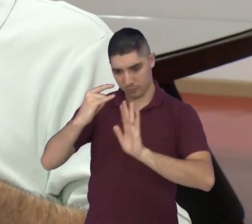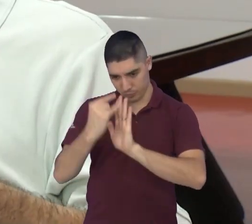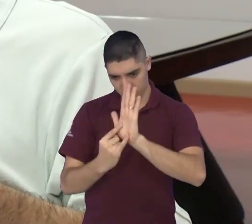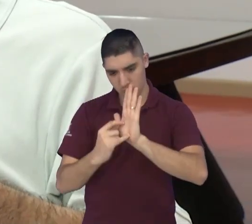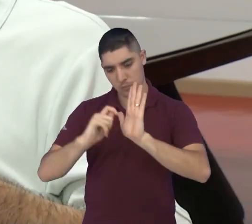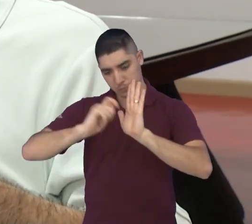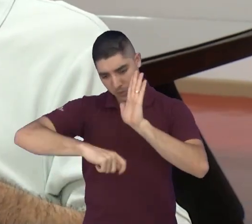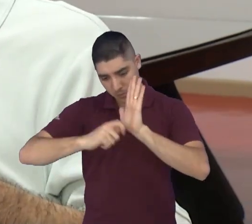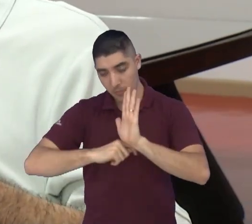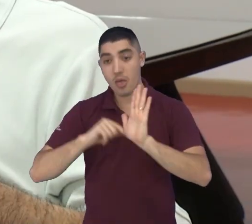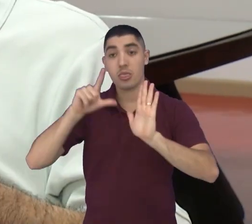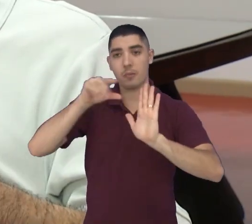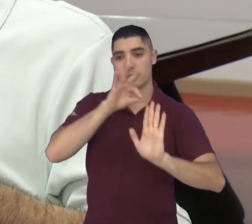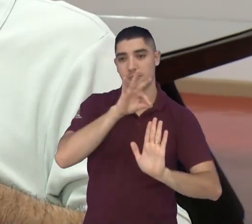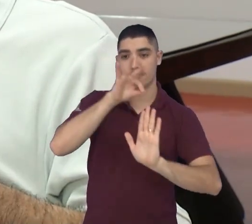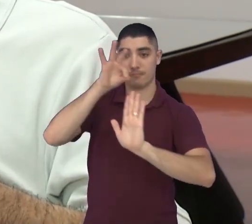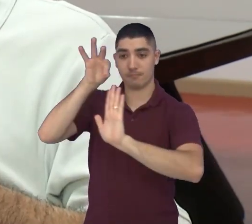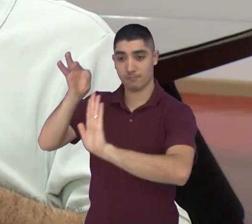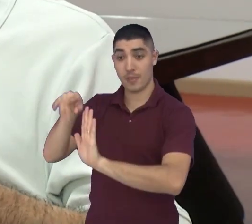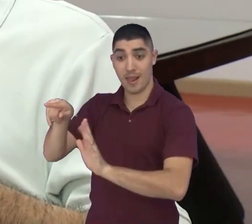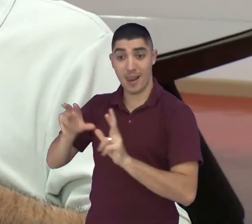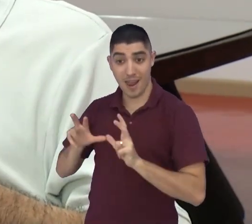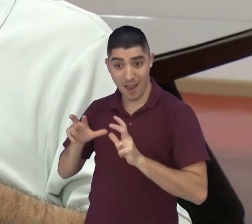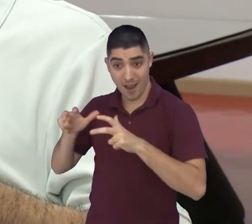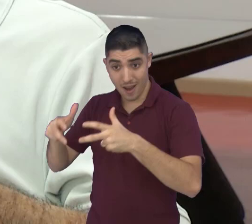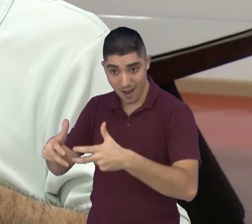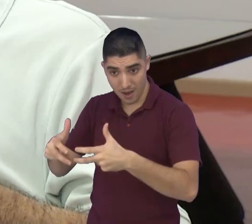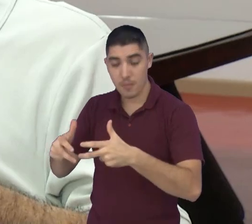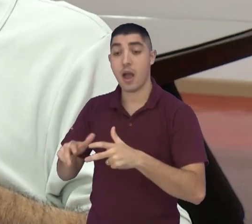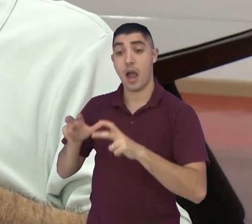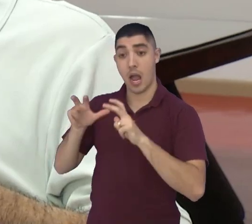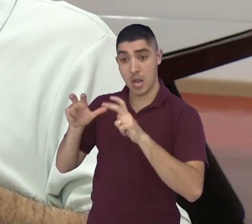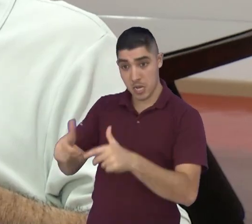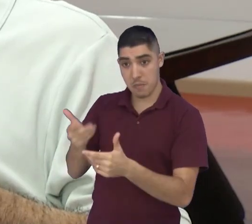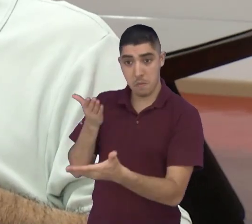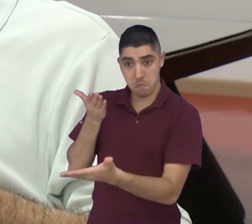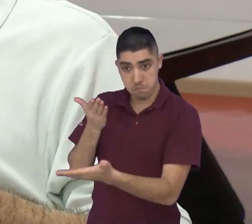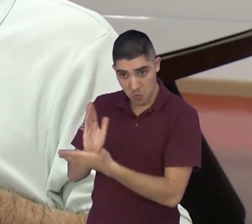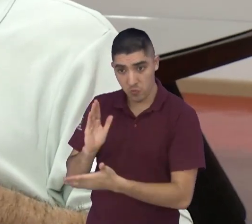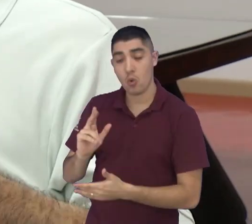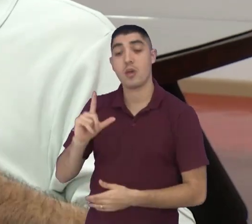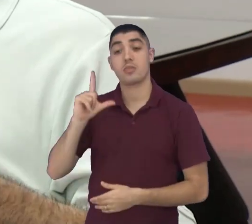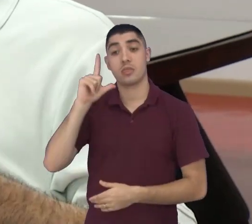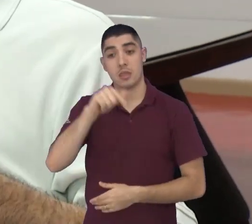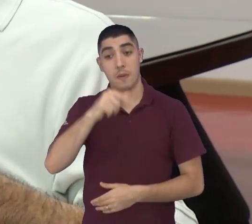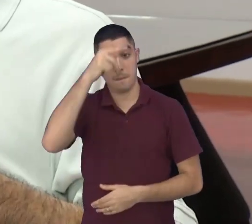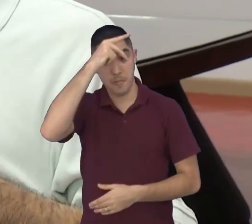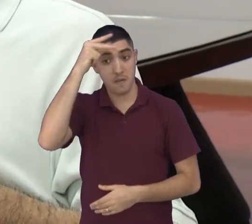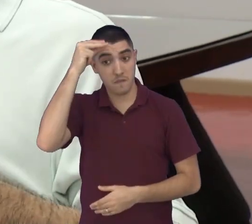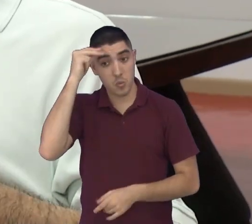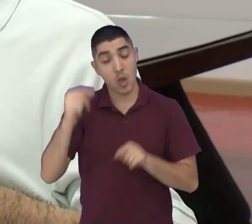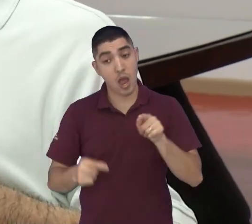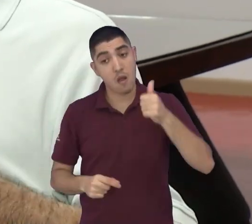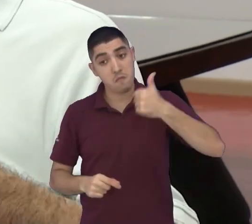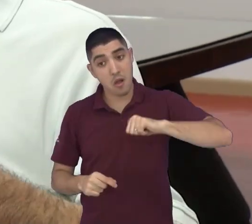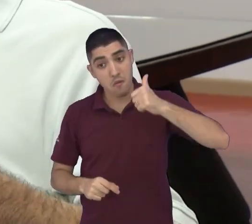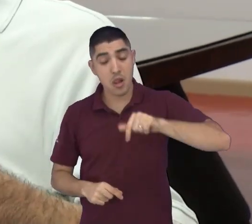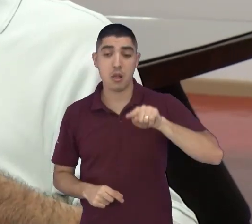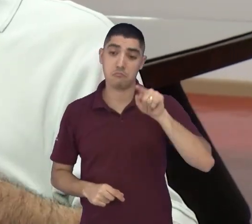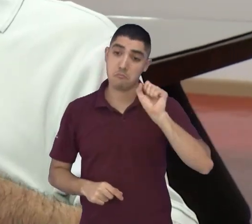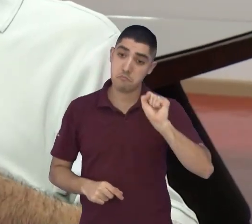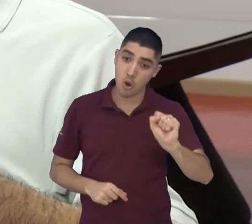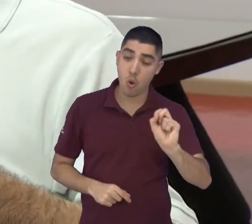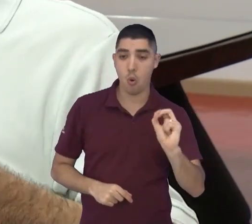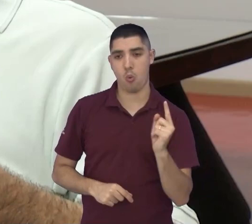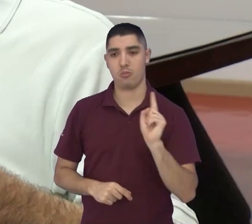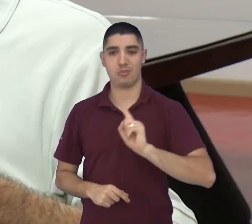então um projeto de lei que a Prefeitura iria considerar ou não. Sempre lembrando, né, o